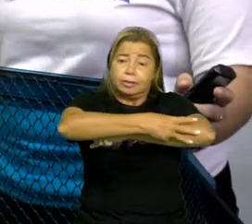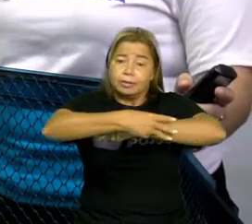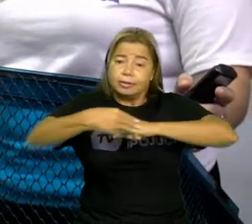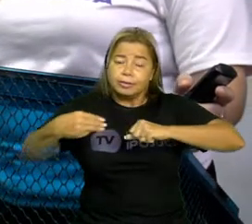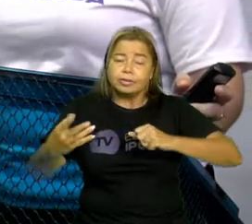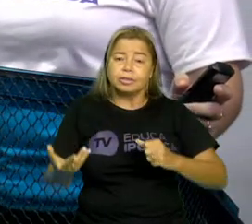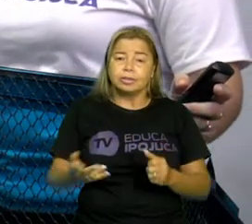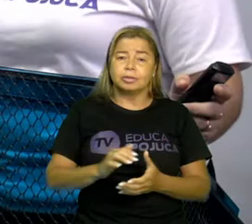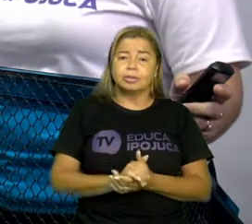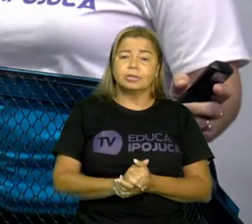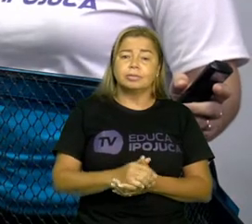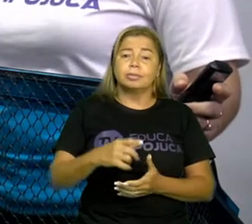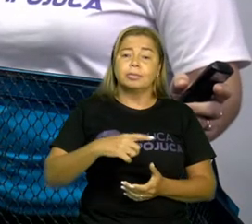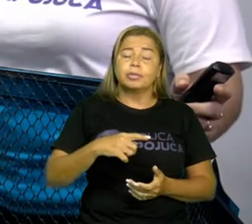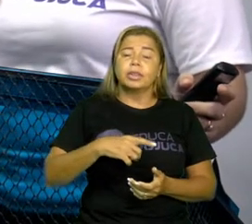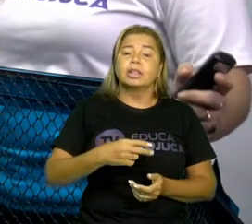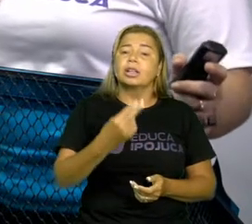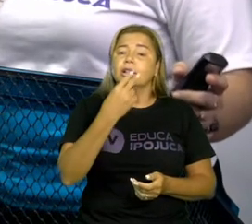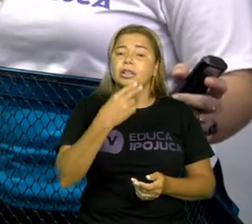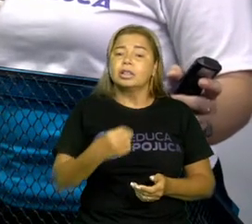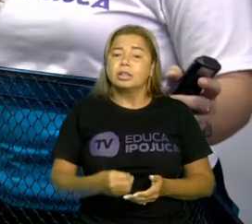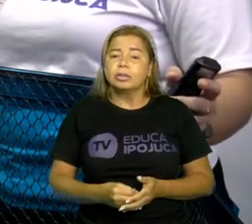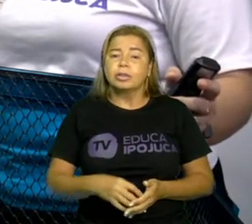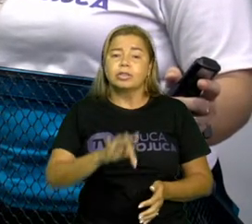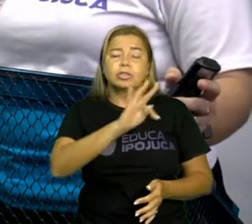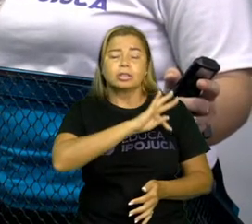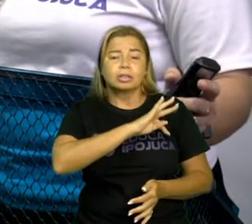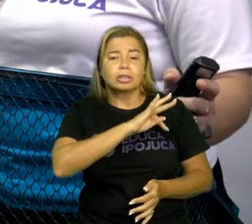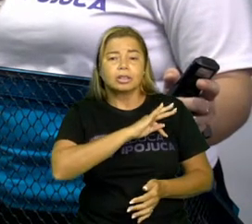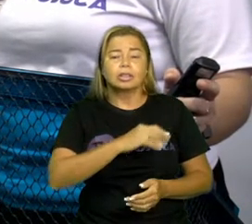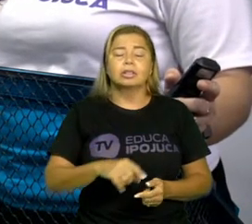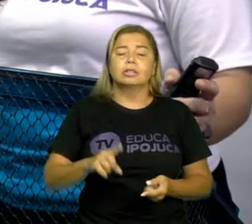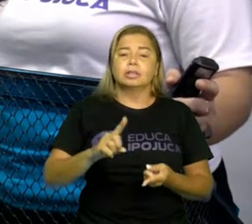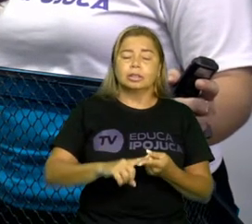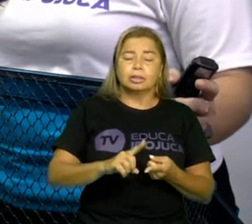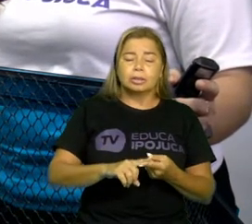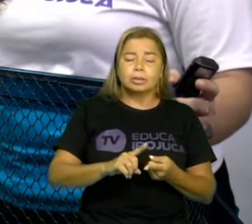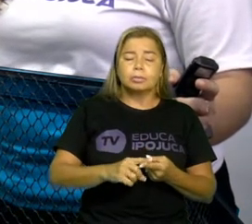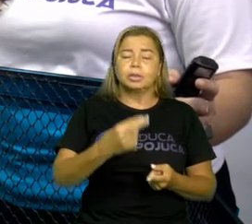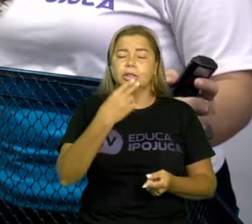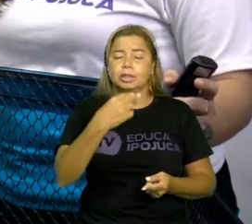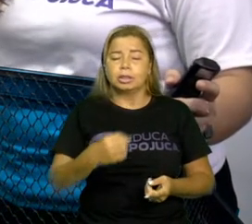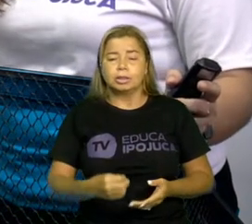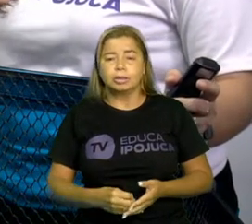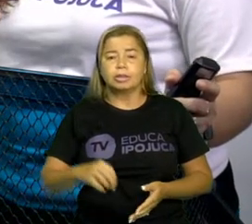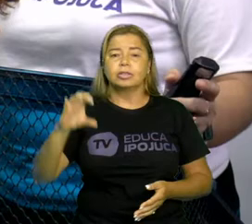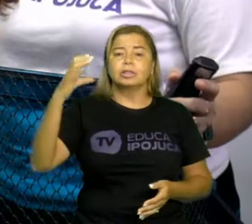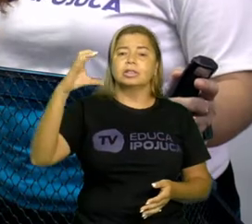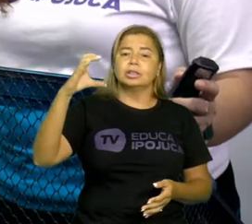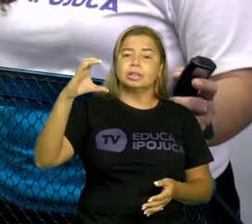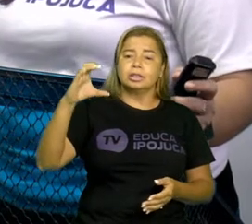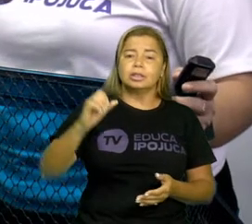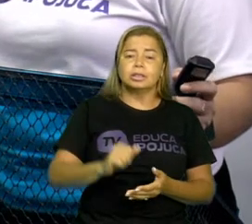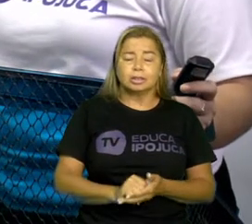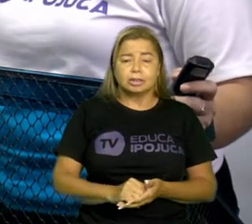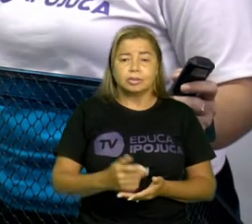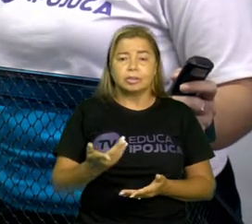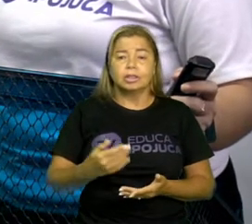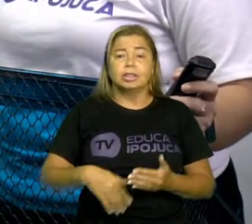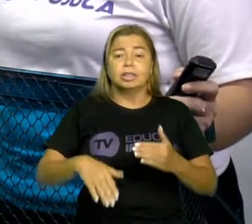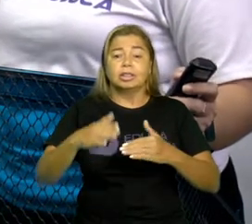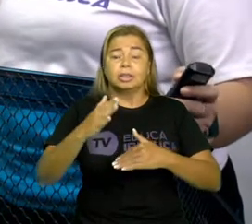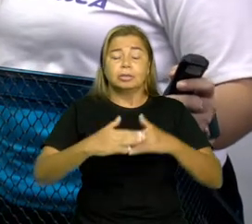o discurso científico, ele vem acompanhado dessas palavrinhas técnicas, desse vocabulário específico da área.